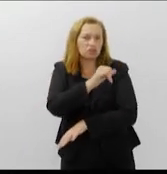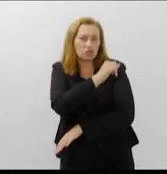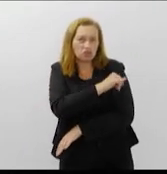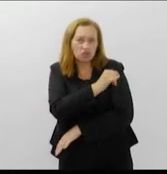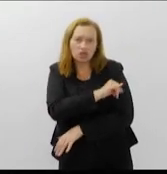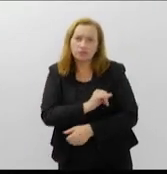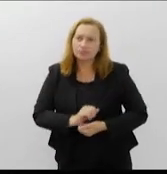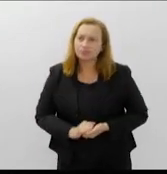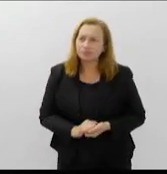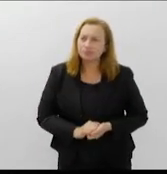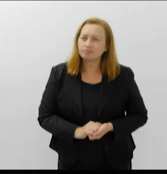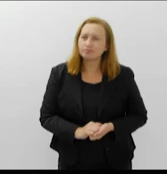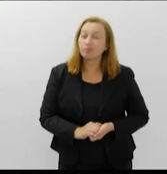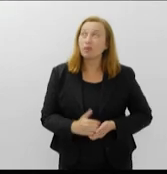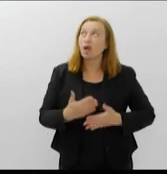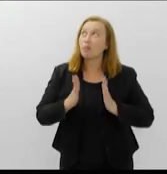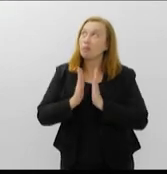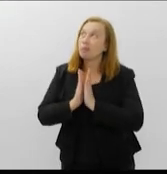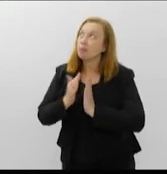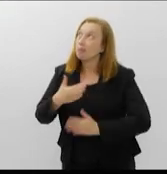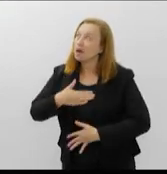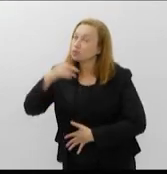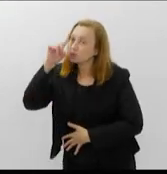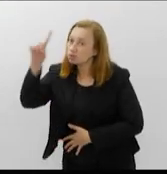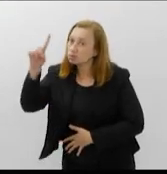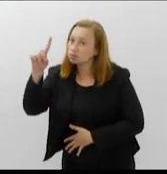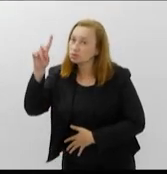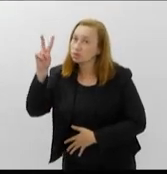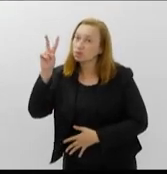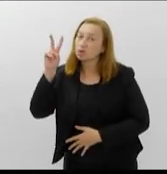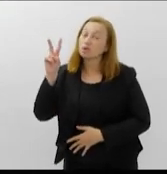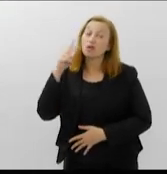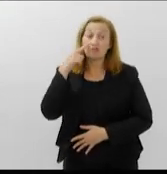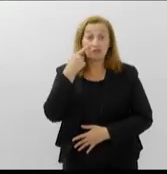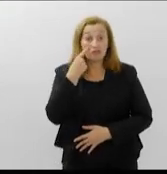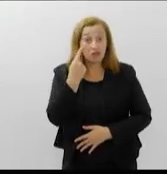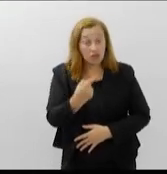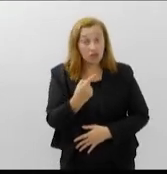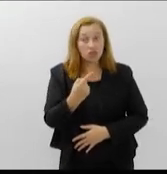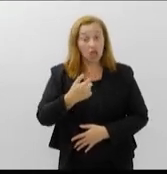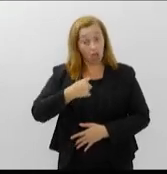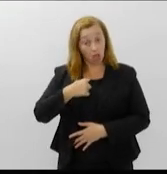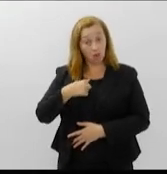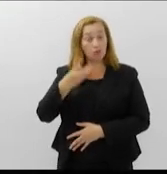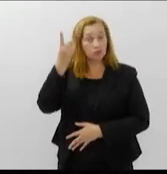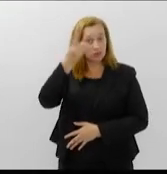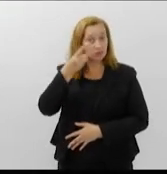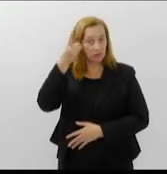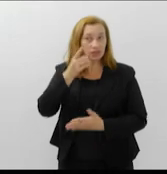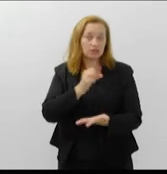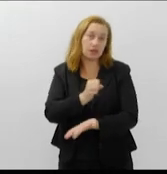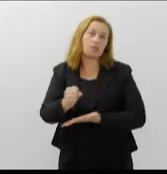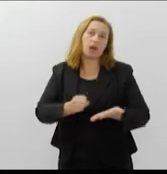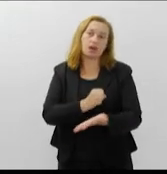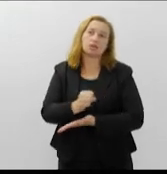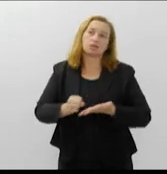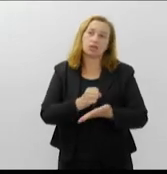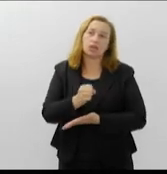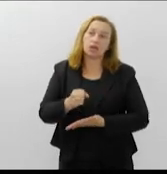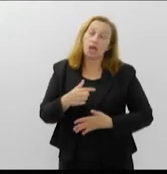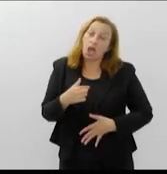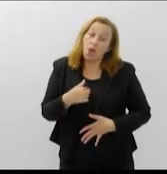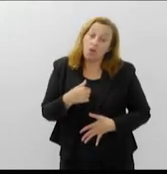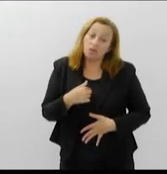Janeiro que, pelo amor de Deus, olhem para isso. Eu, como deputado da base, eu fico numa